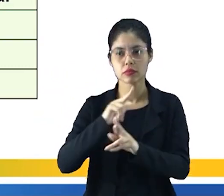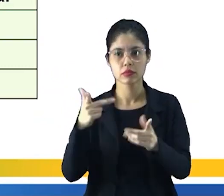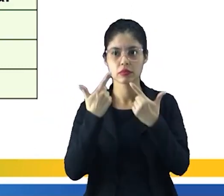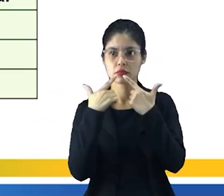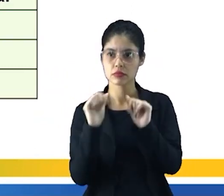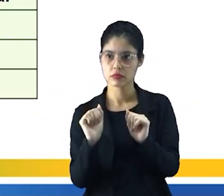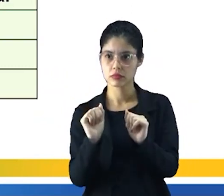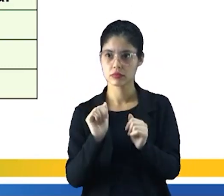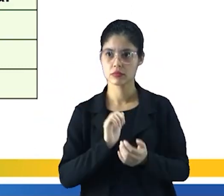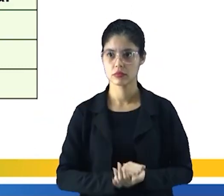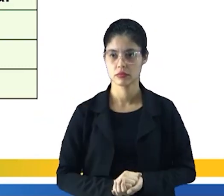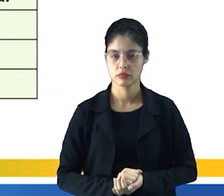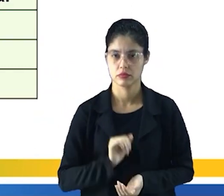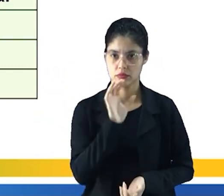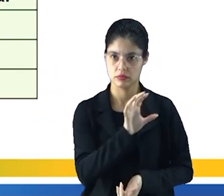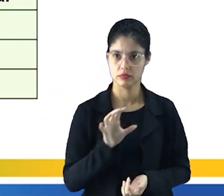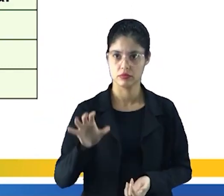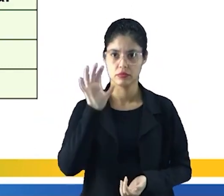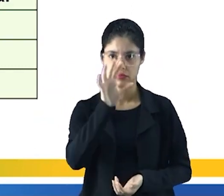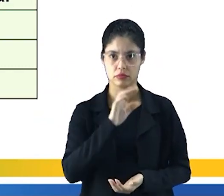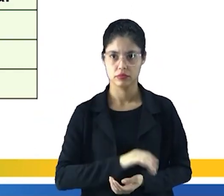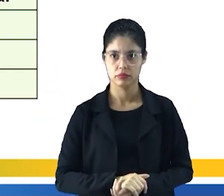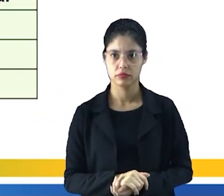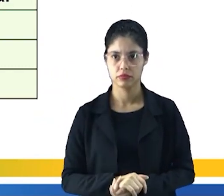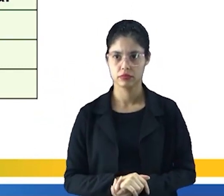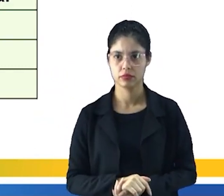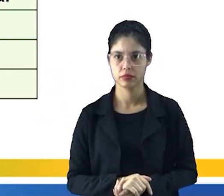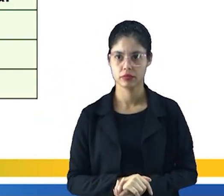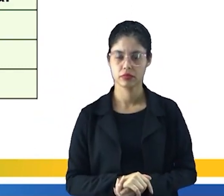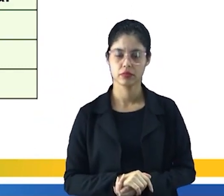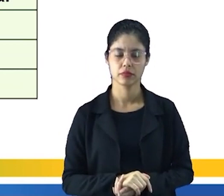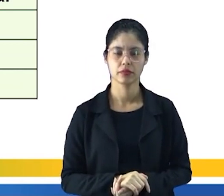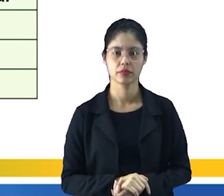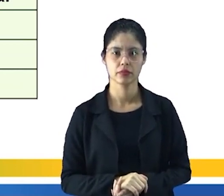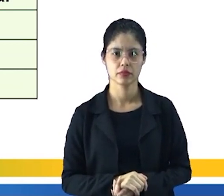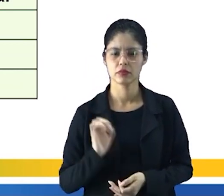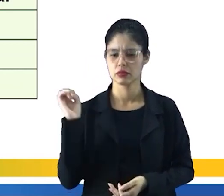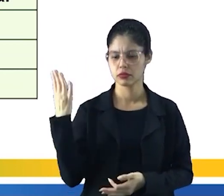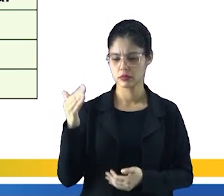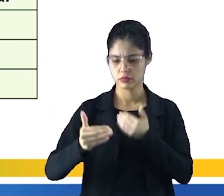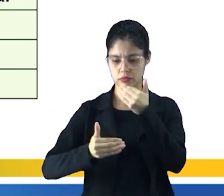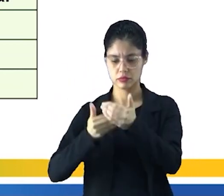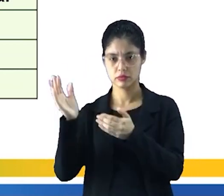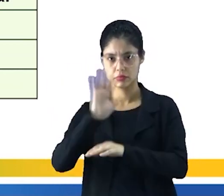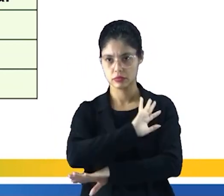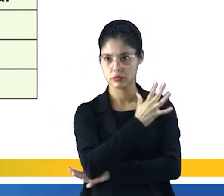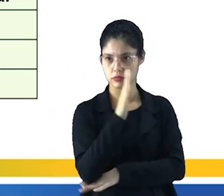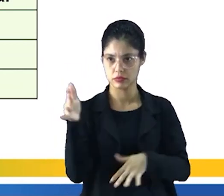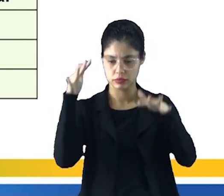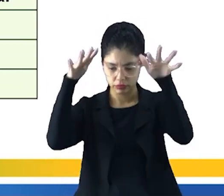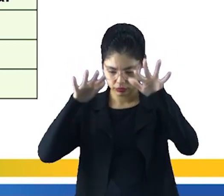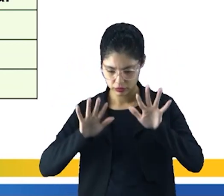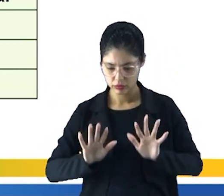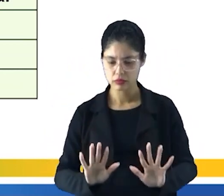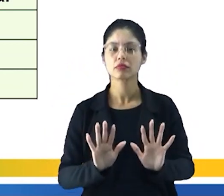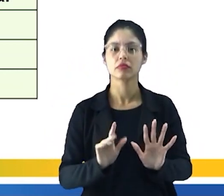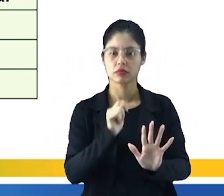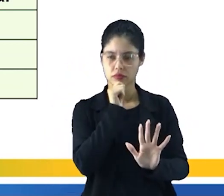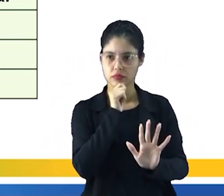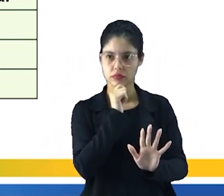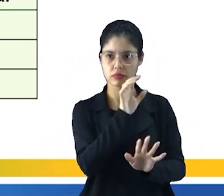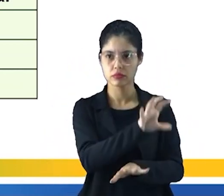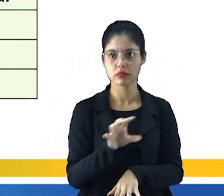de diferença de linguagem devido à região, certo? Então vai acontecendo de forma natural por conta da